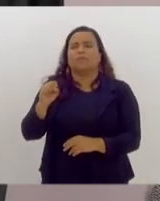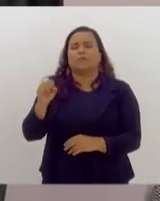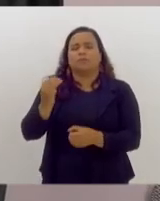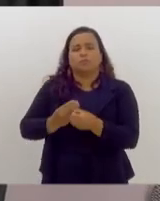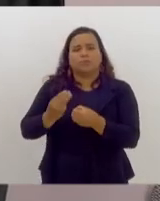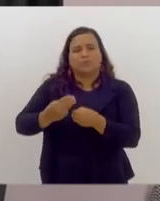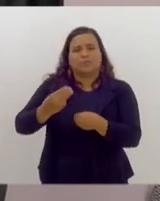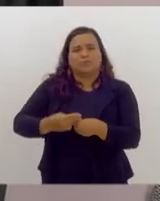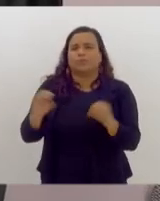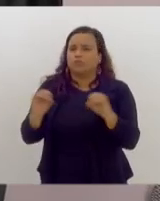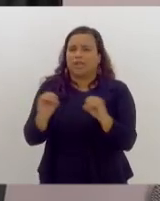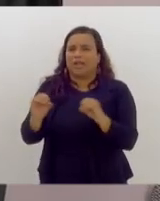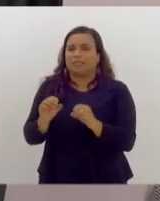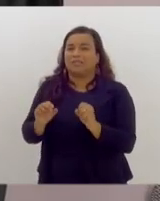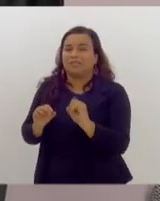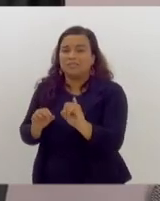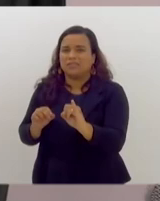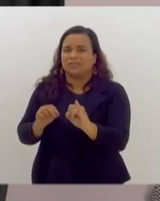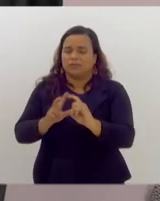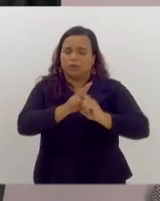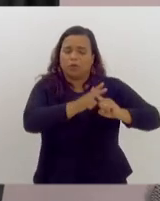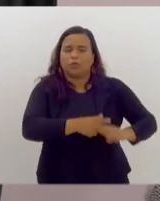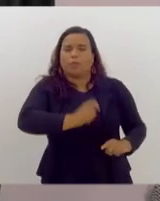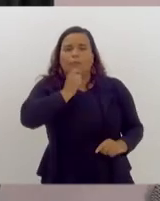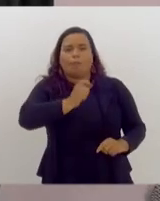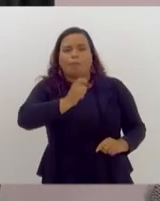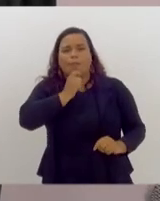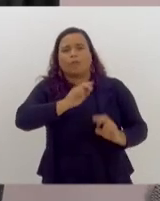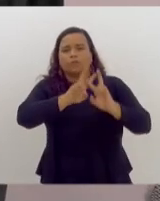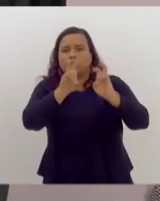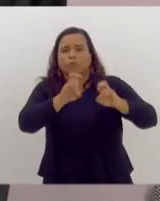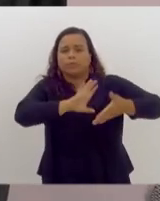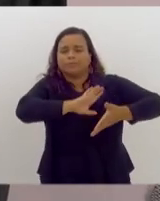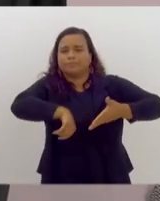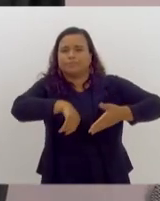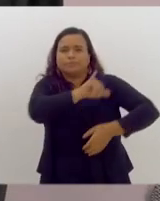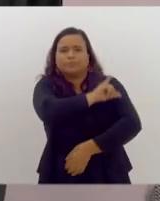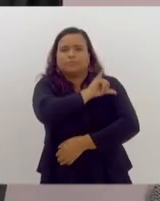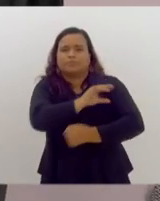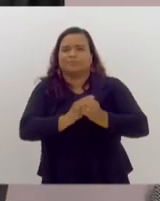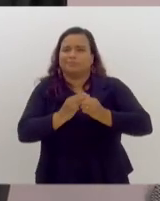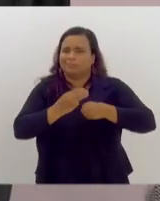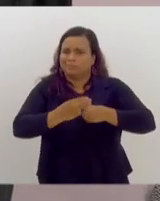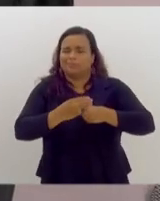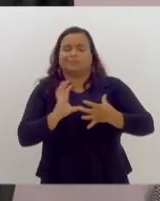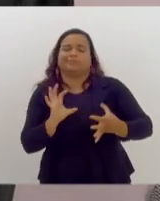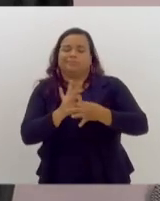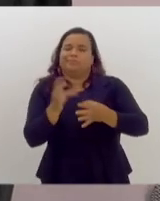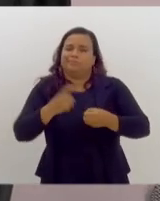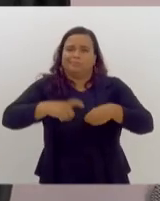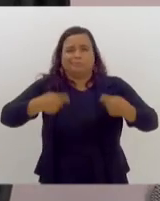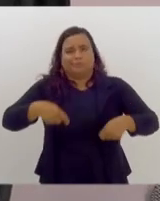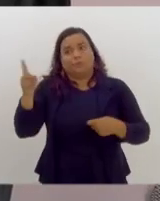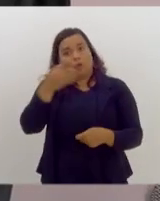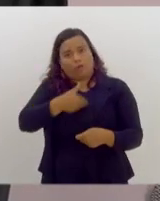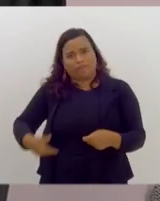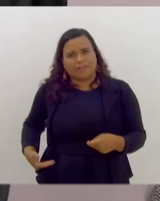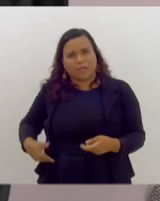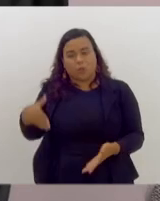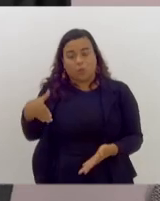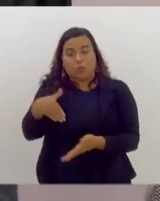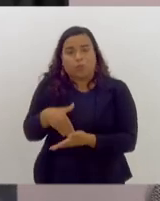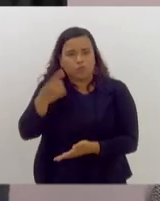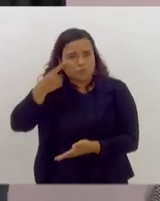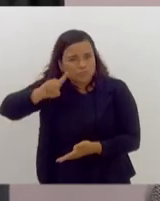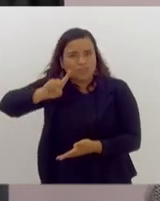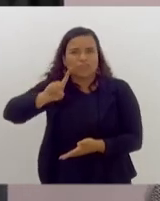ao ICMS sem corrigir essa questão da exclusão do município do Rio de Janeiro. Então, o governo mandou no último dia do prazo e